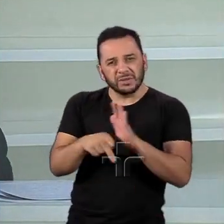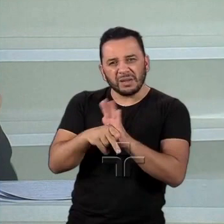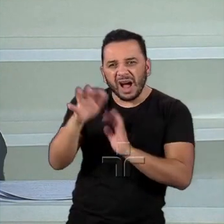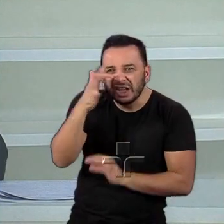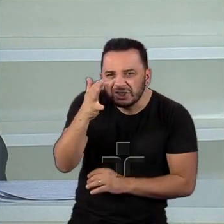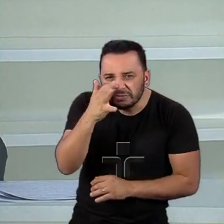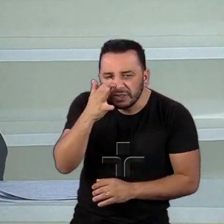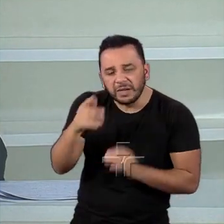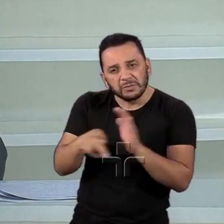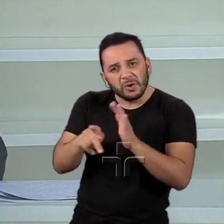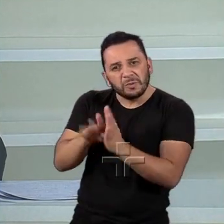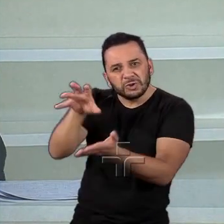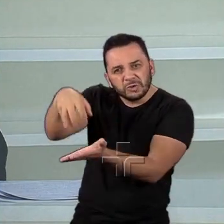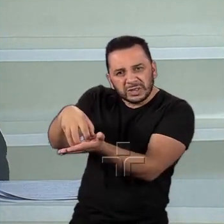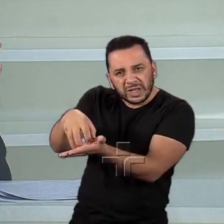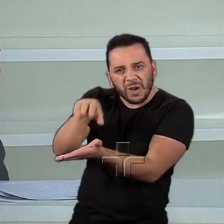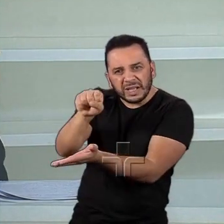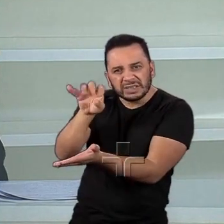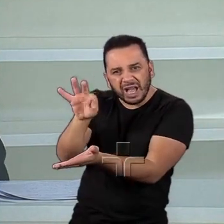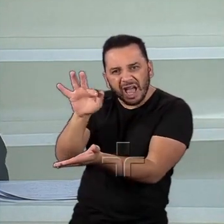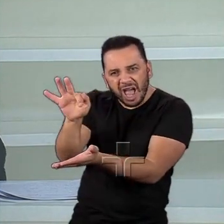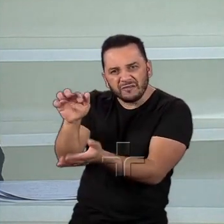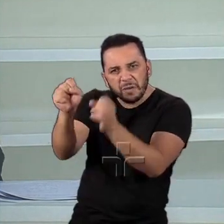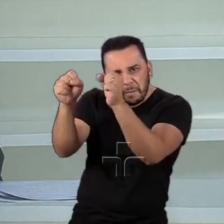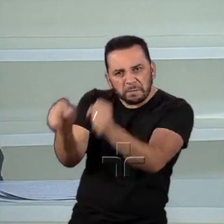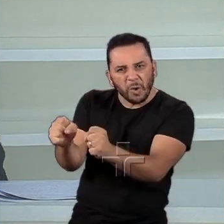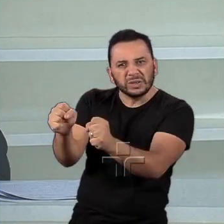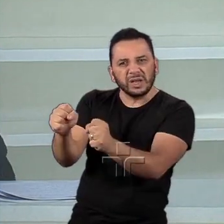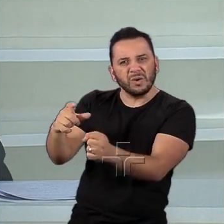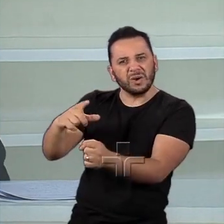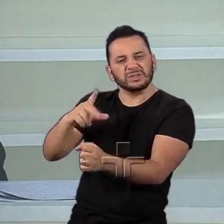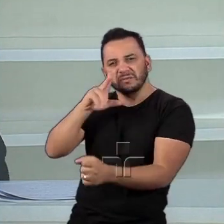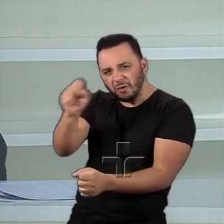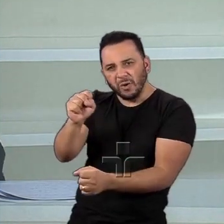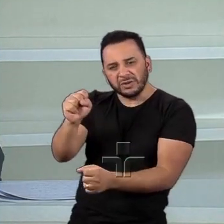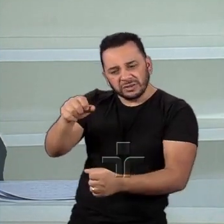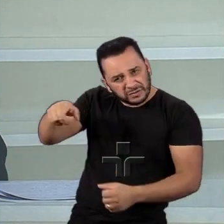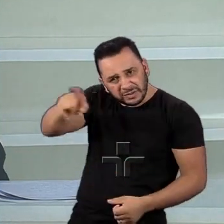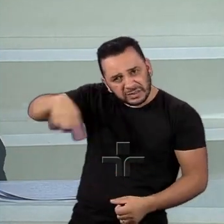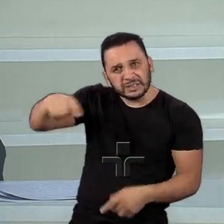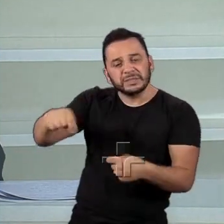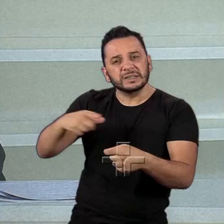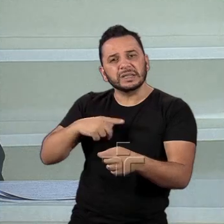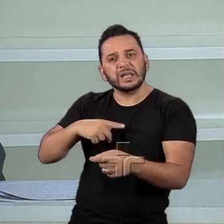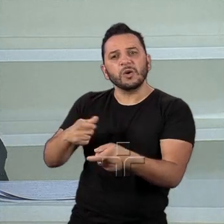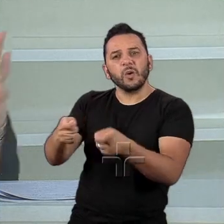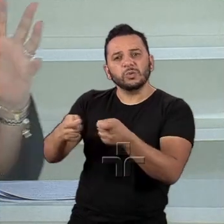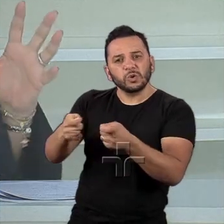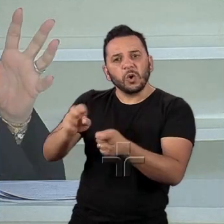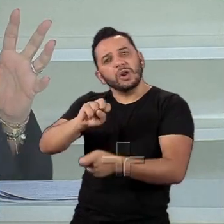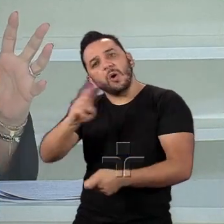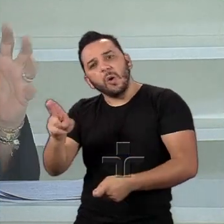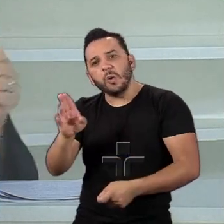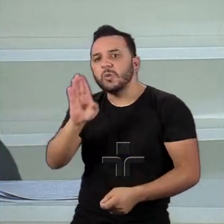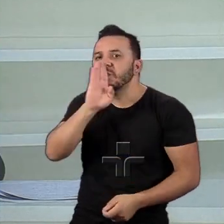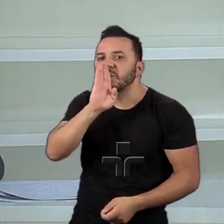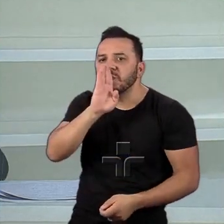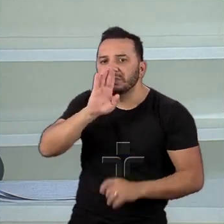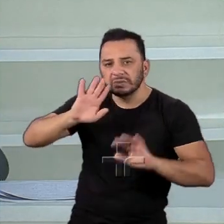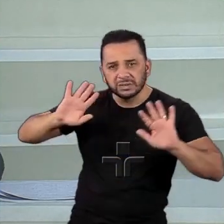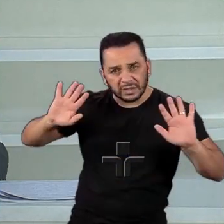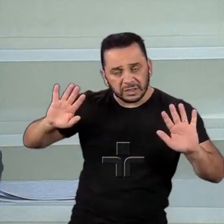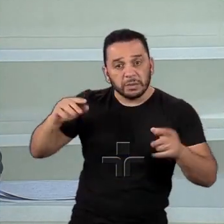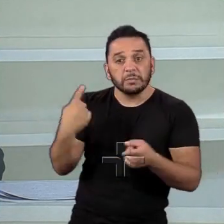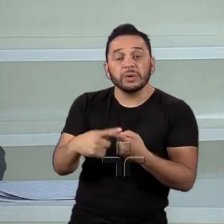instituição poderosa deste país, nós esperamos, neste momento, no mínimo, o equilíbrio e o silêncio entre uma eleição